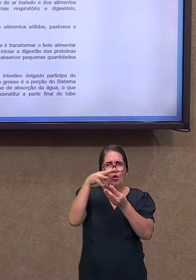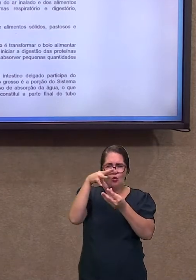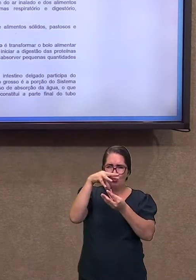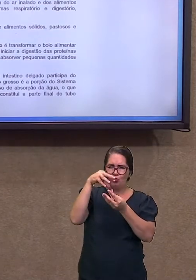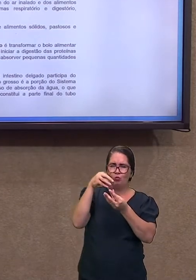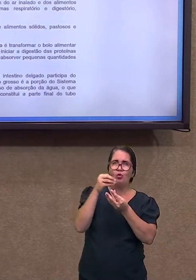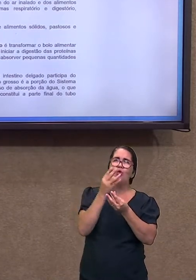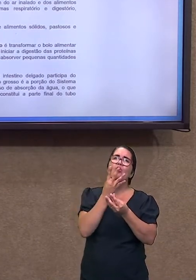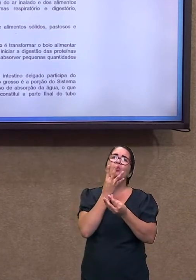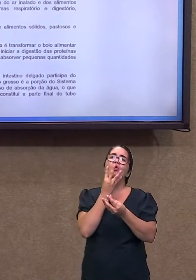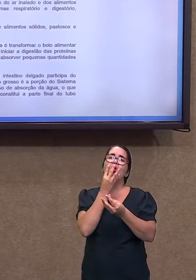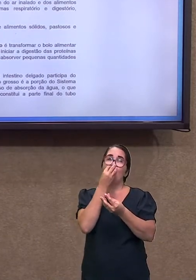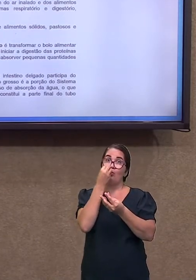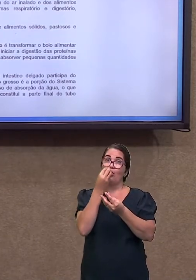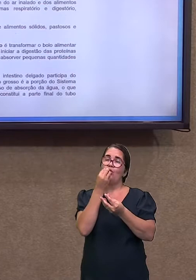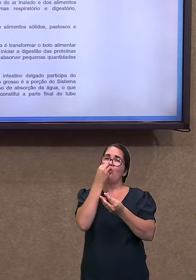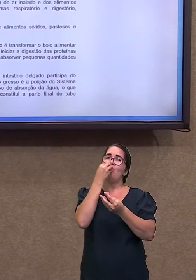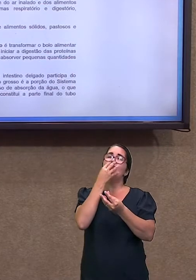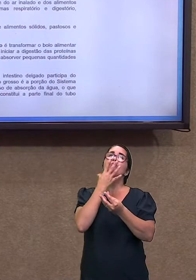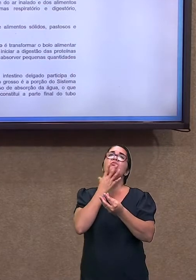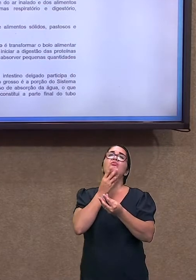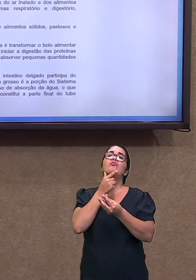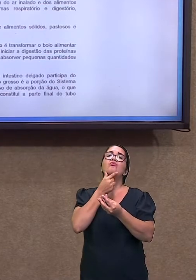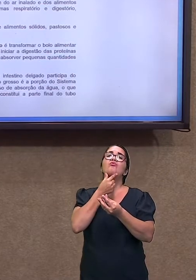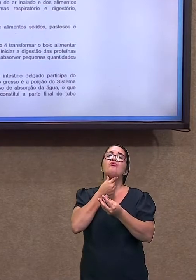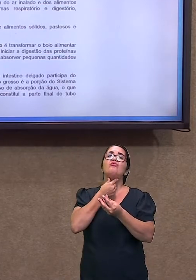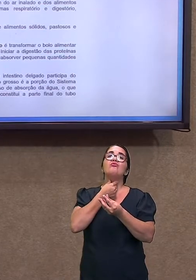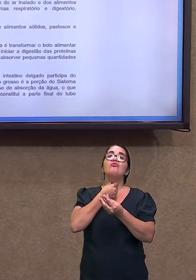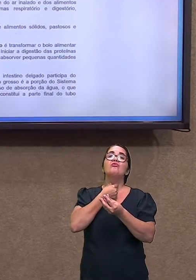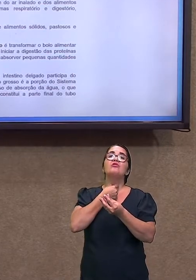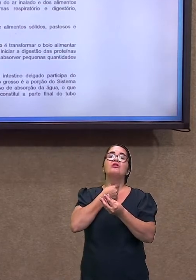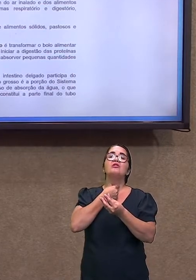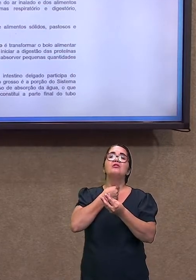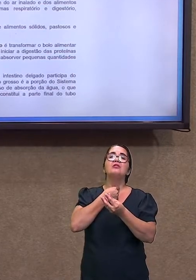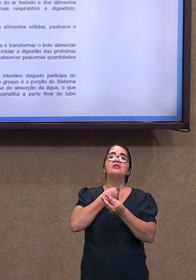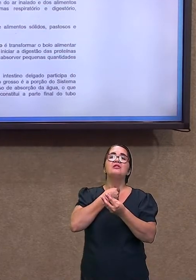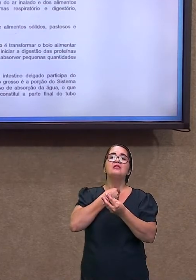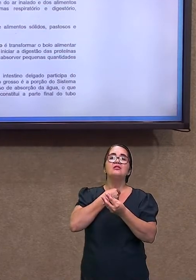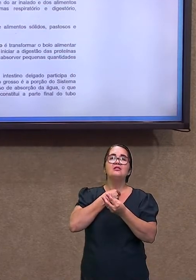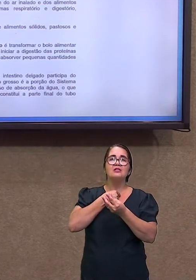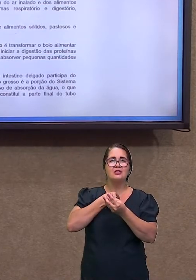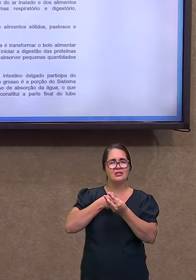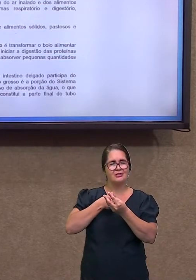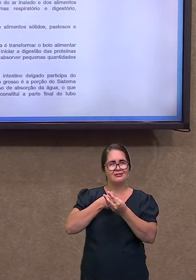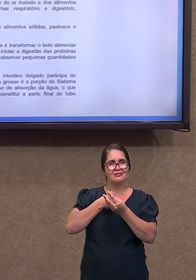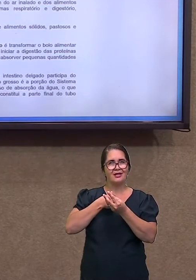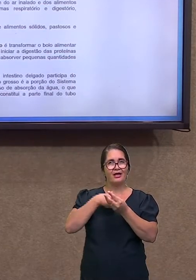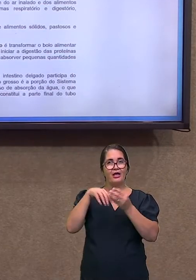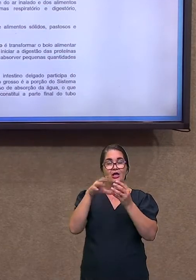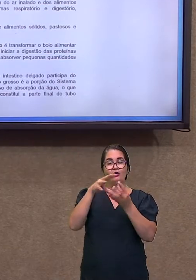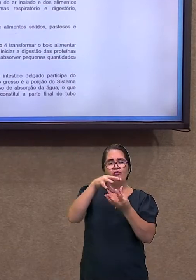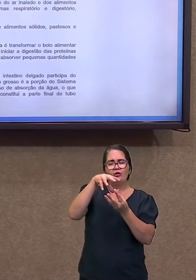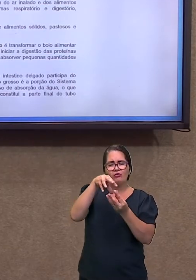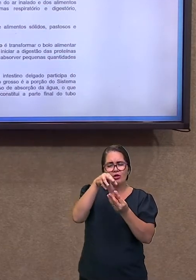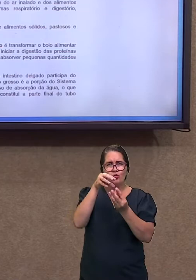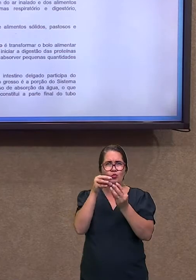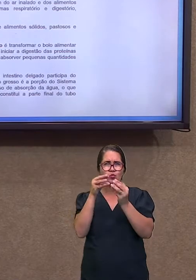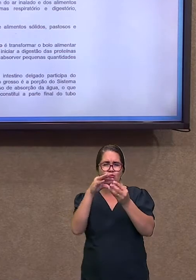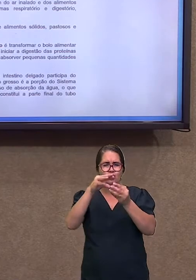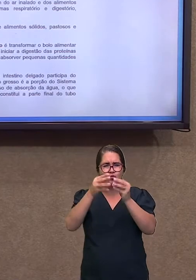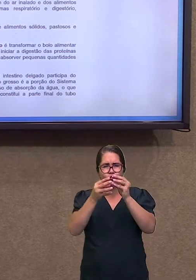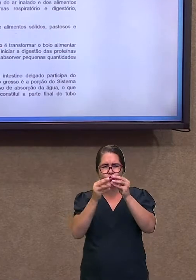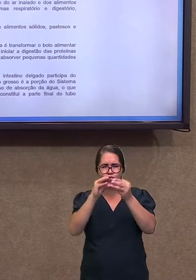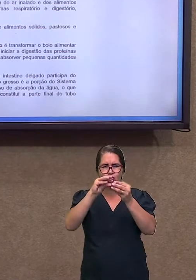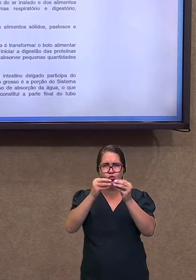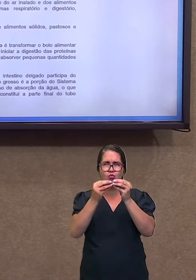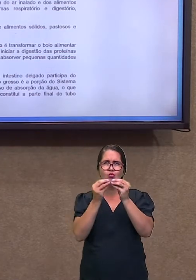é agrupado junto à saliva, fazendo o bolo alimentar. Depois que você